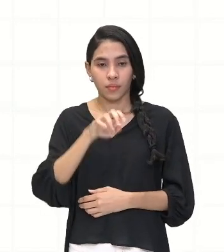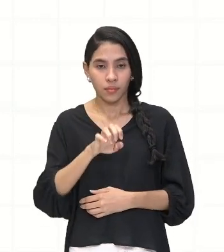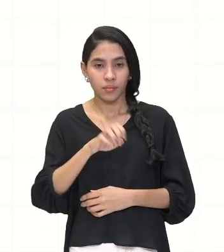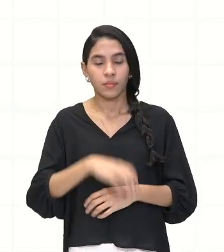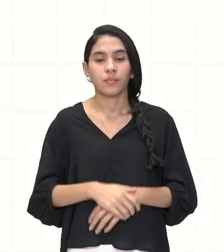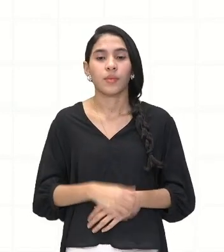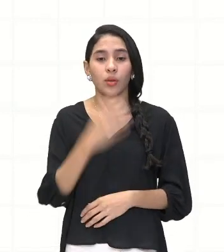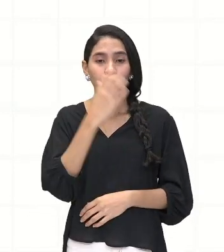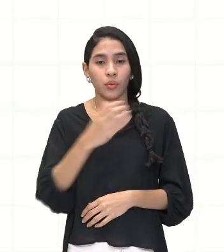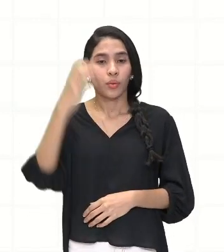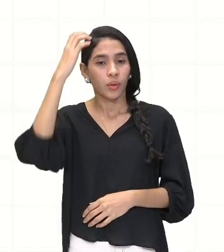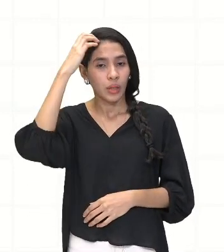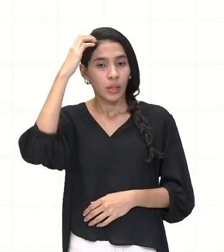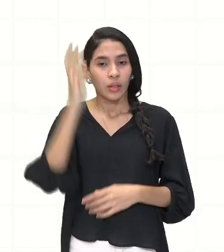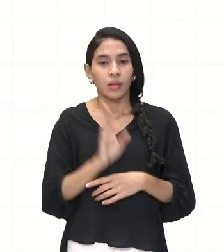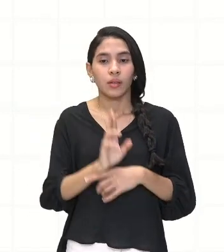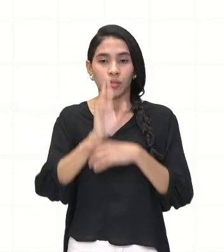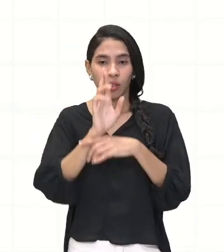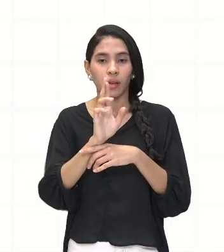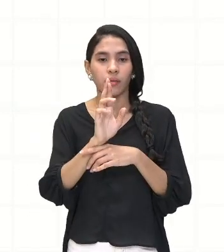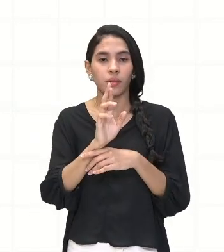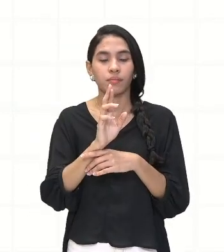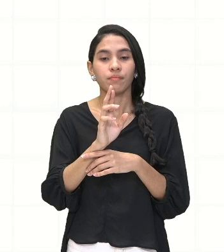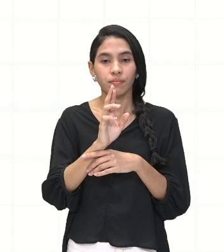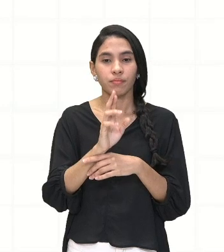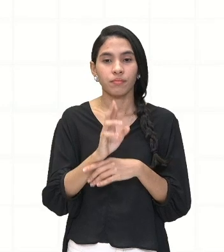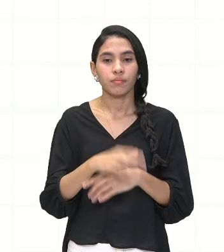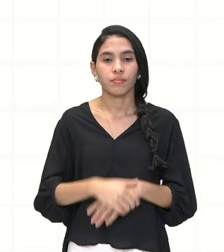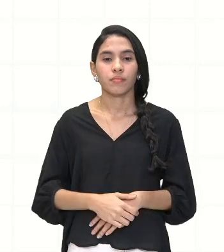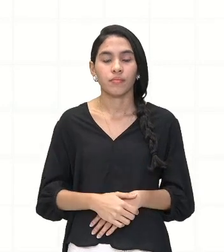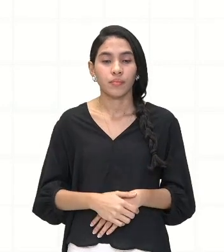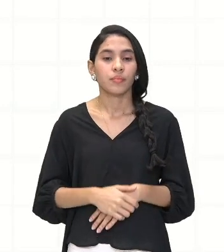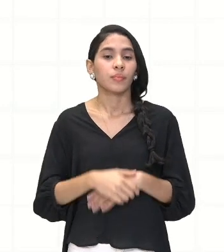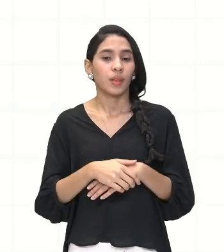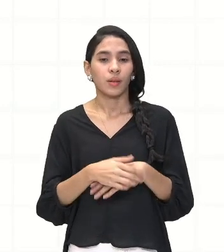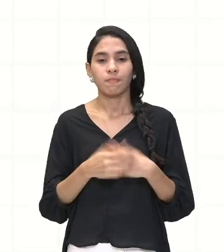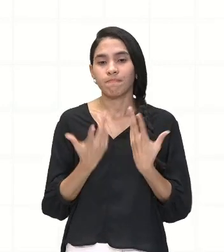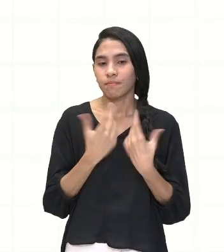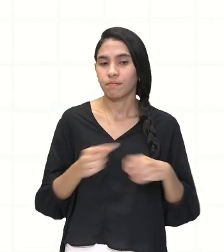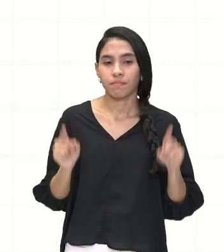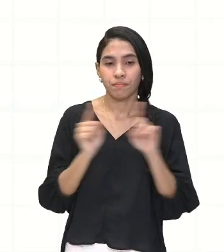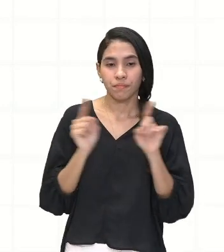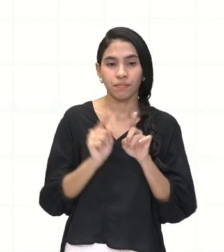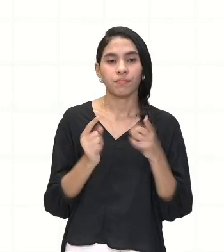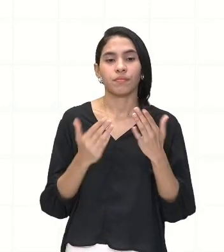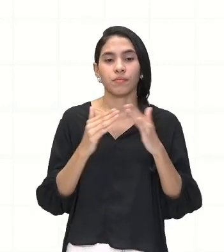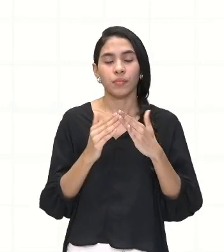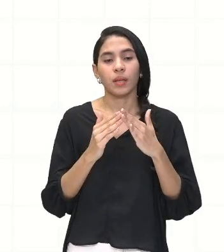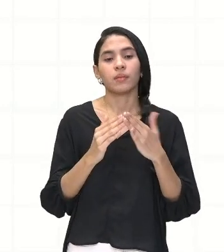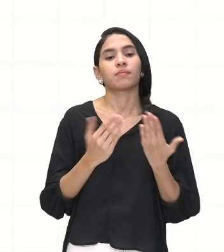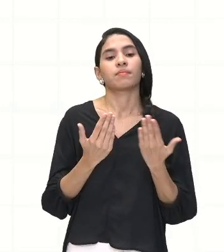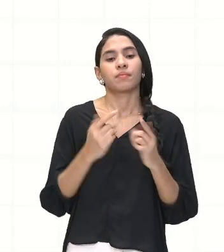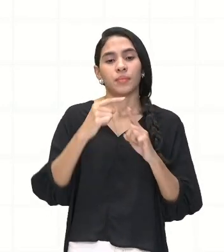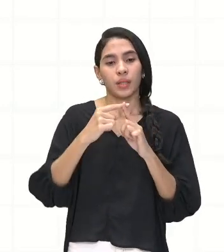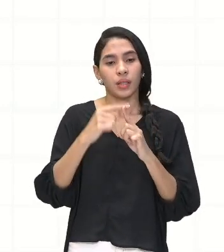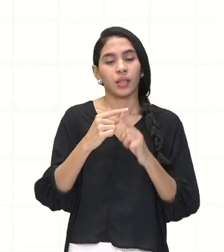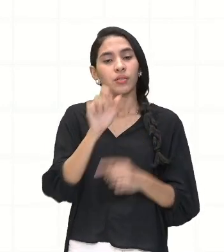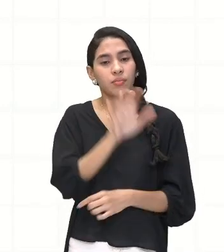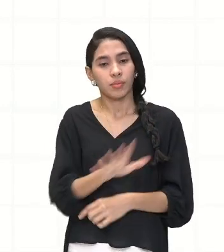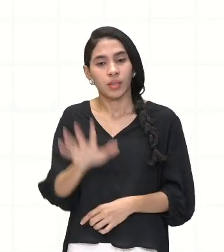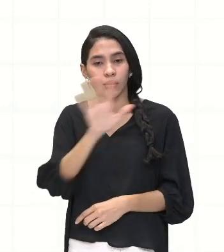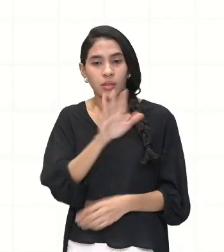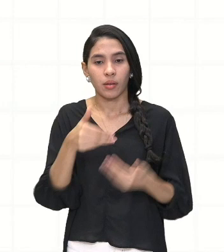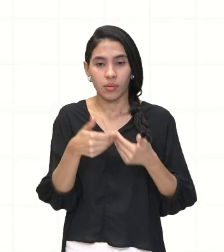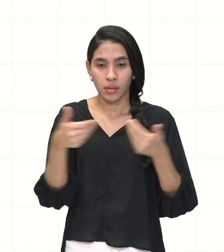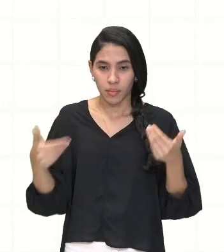Com essa mudança, a autoridade papal foi rejeitada e uma Igreja Nacional separada